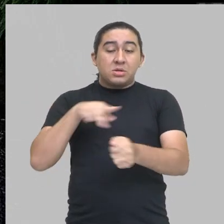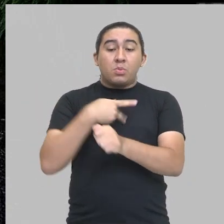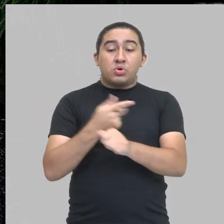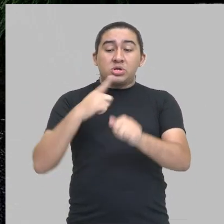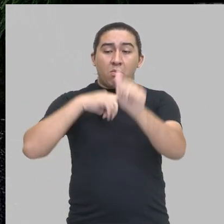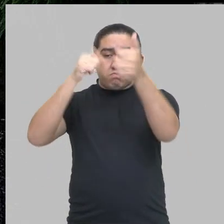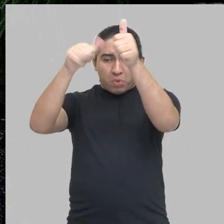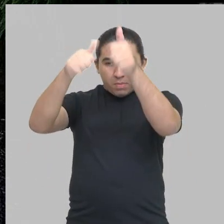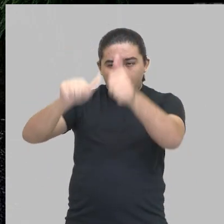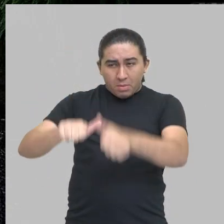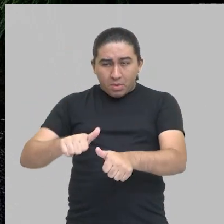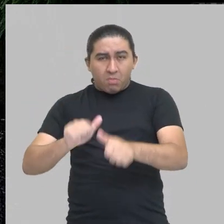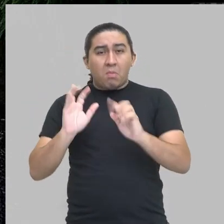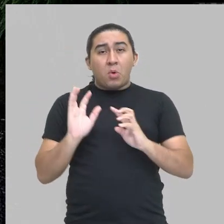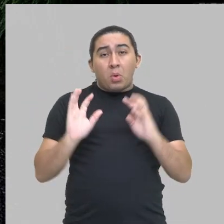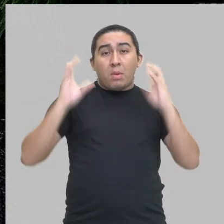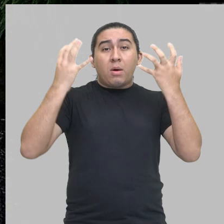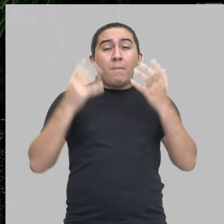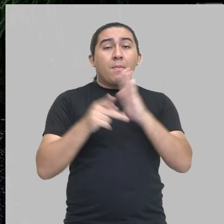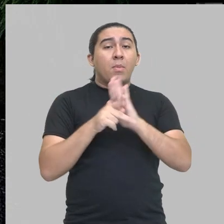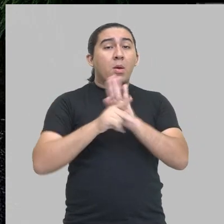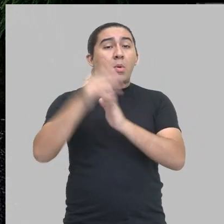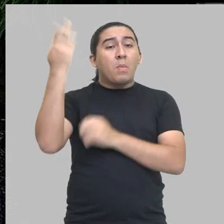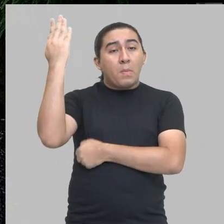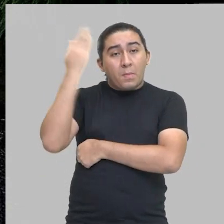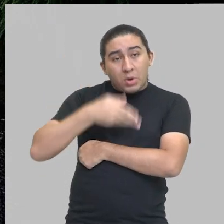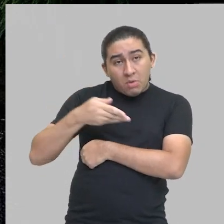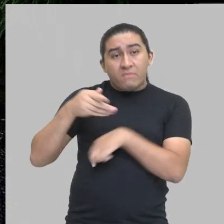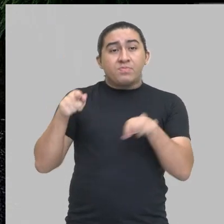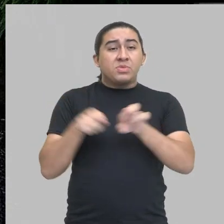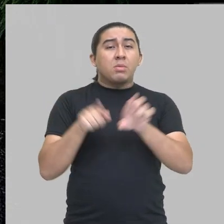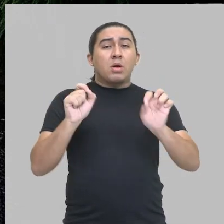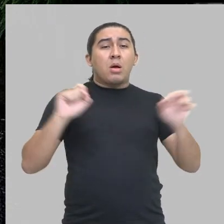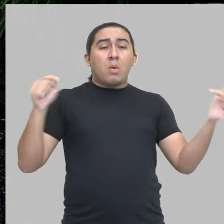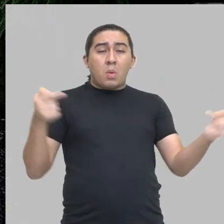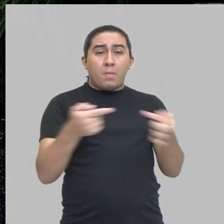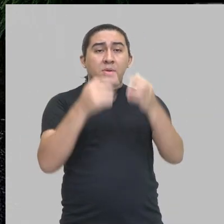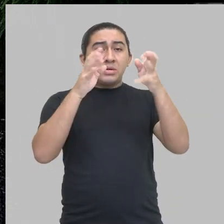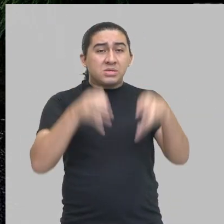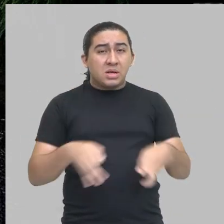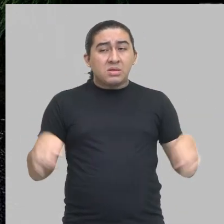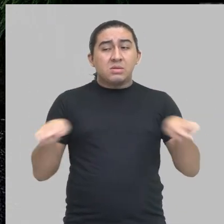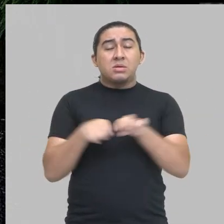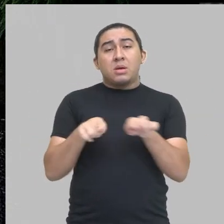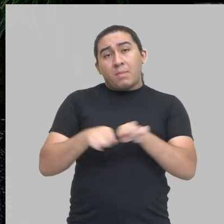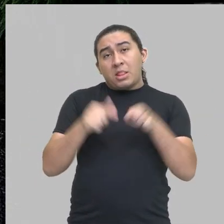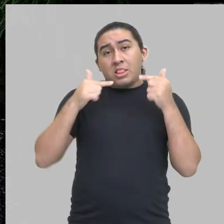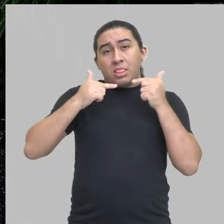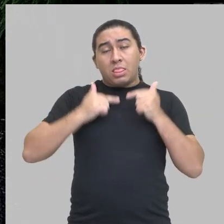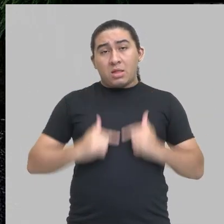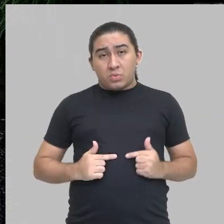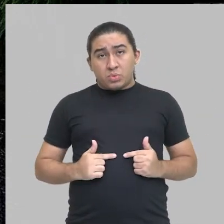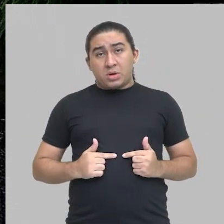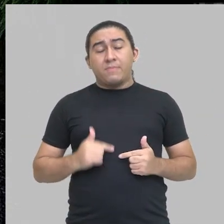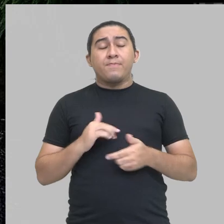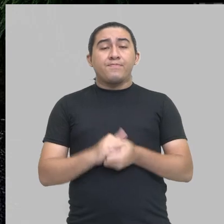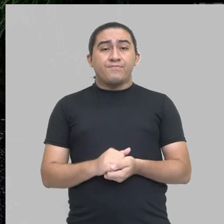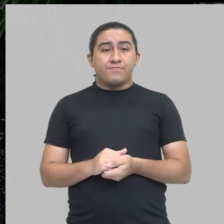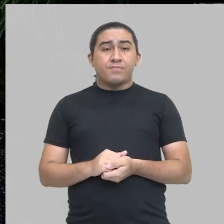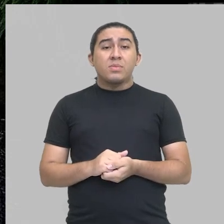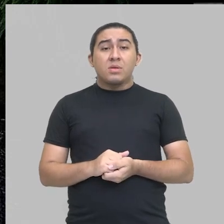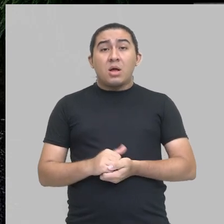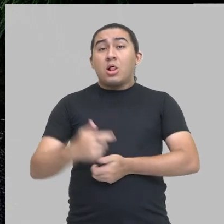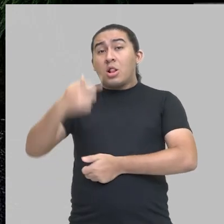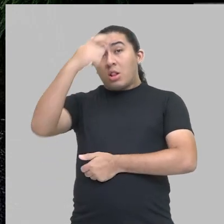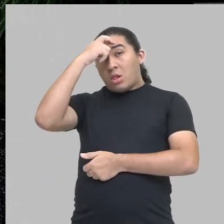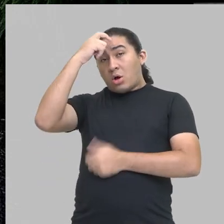analisar argumentos, as evidências de uma maneira lógica e imparcial. Lógica, porque ela vai